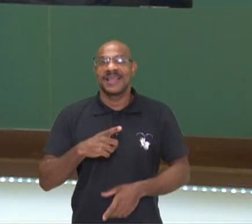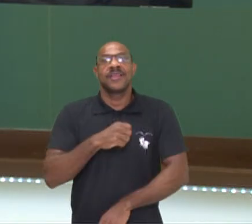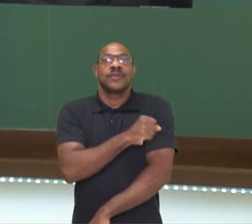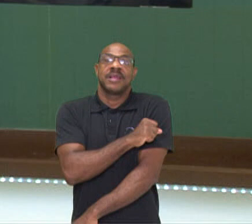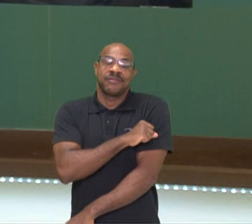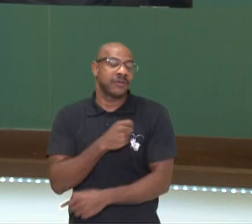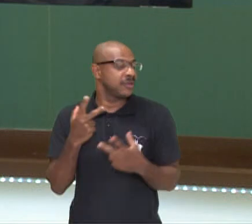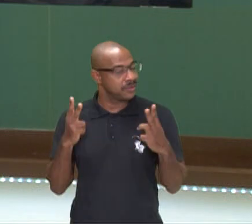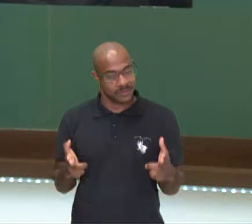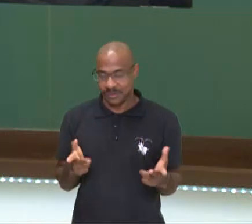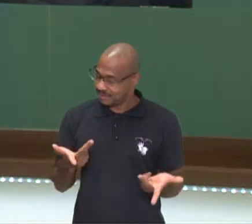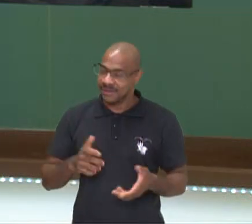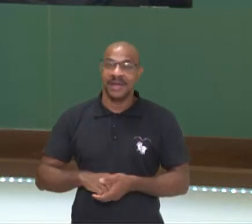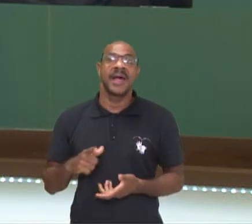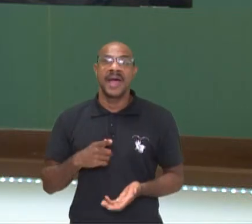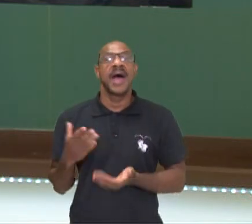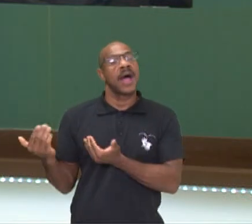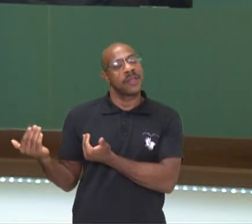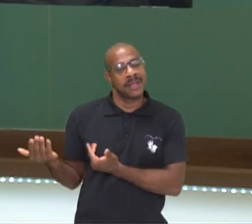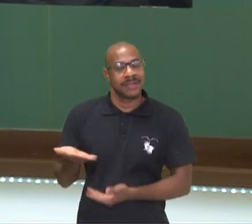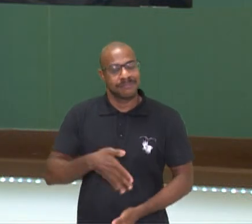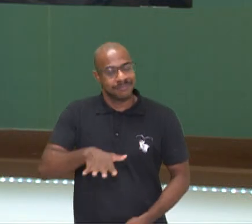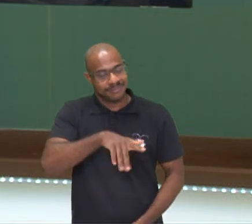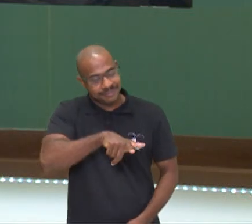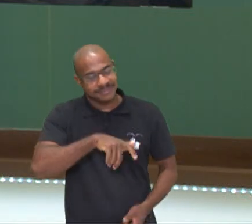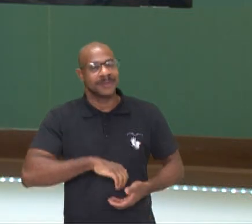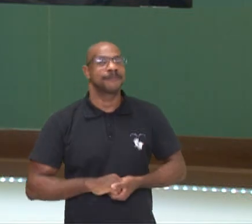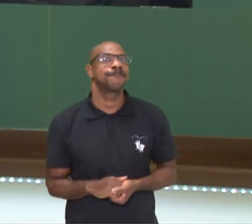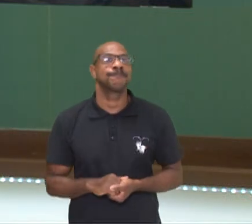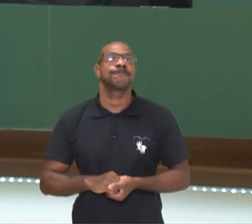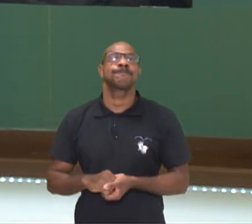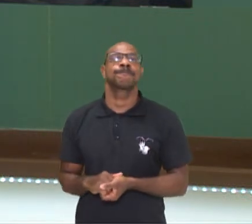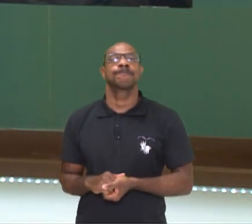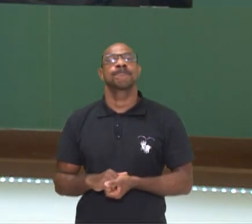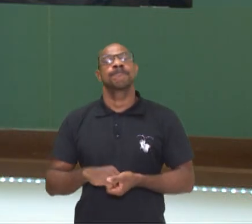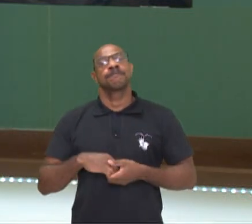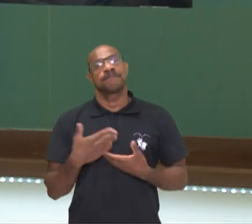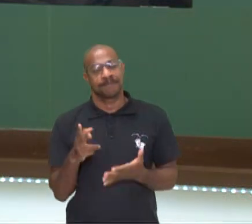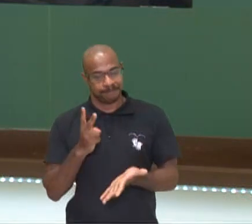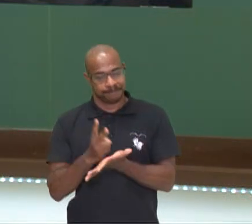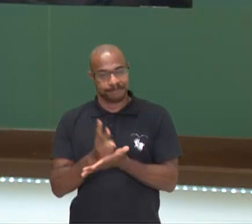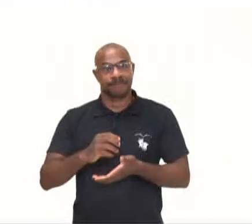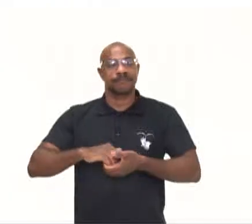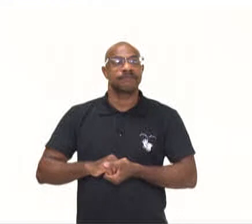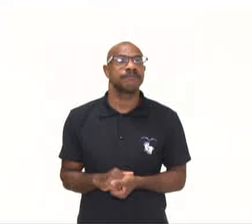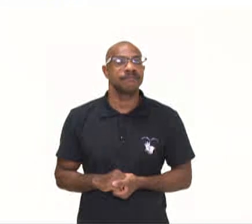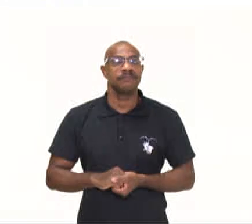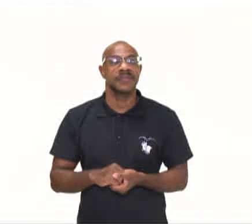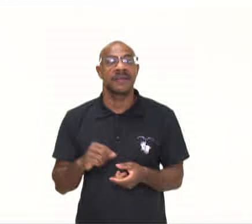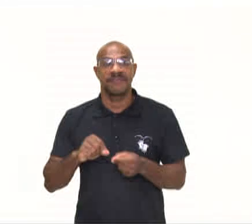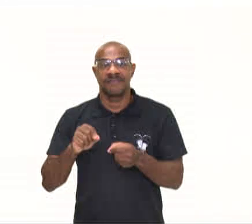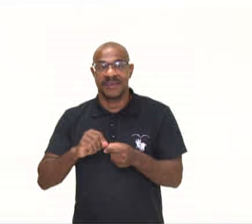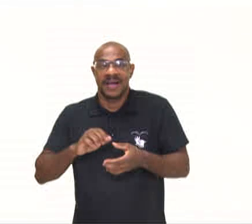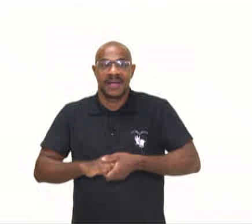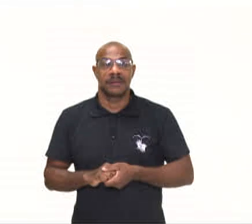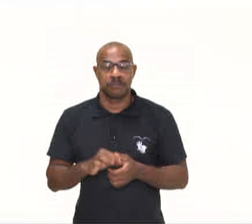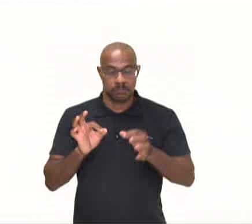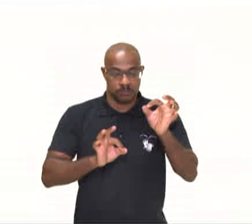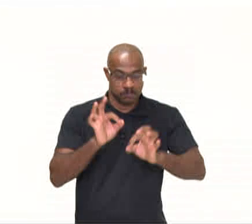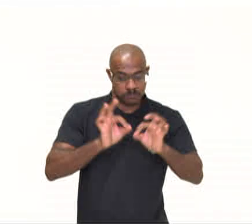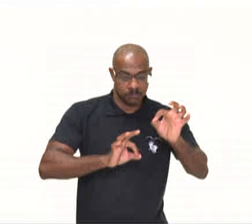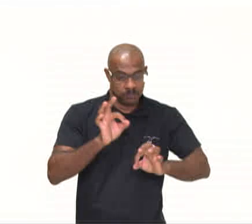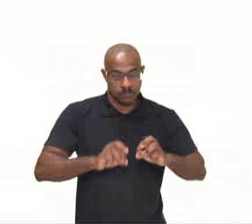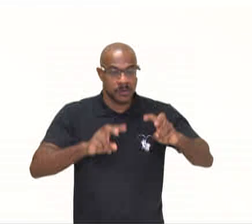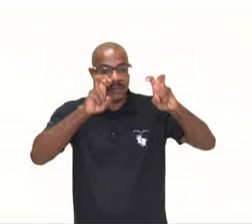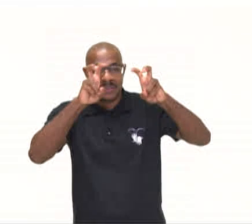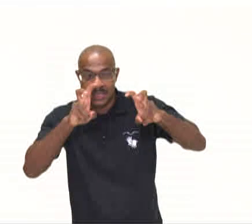oitavo ano também são os adolescentes que é o eu vou continuar lá devido às perguntas por ordem